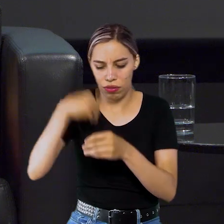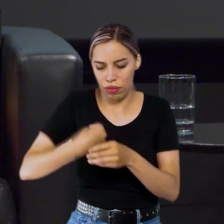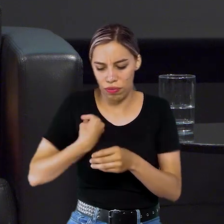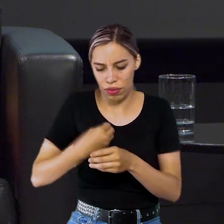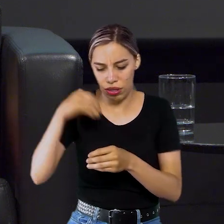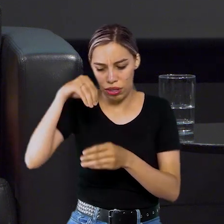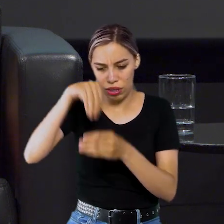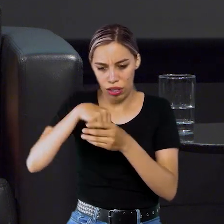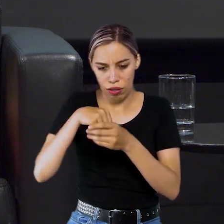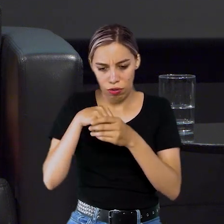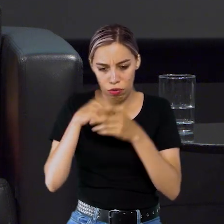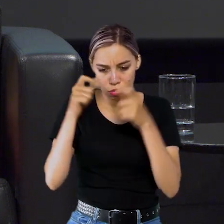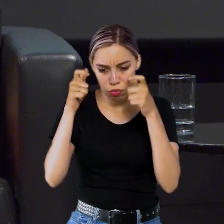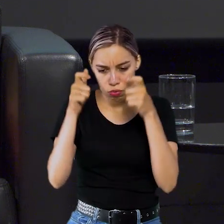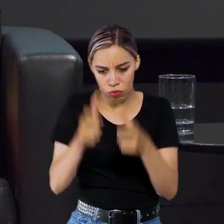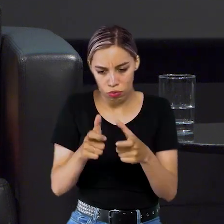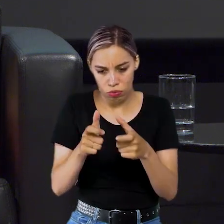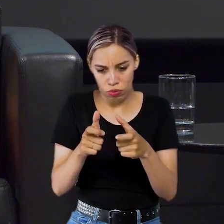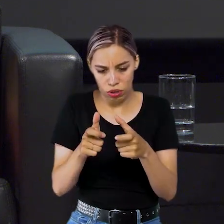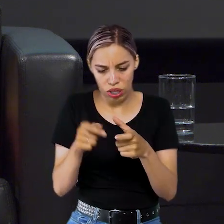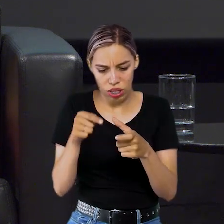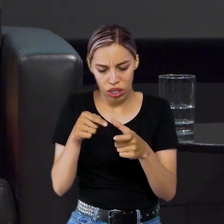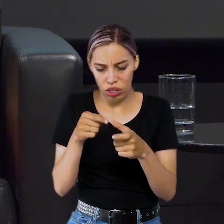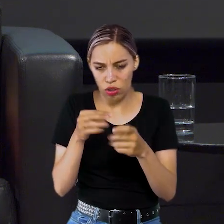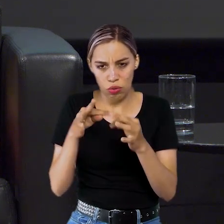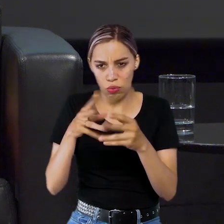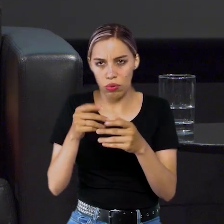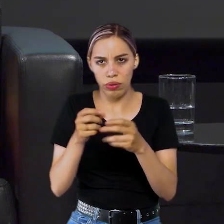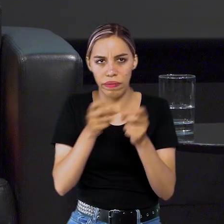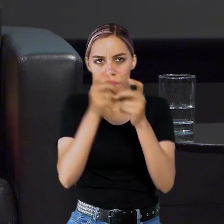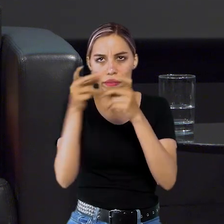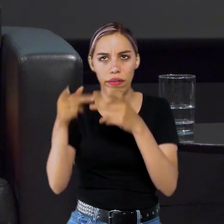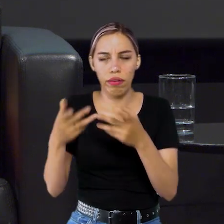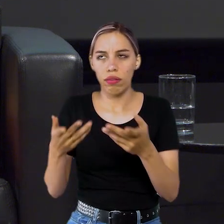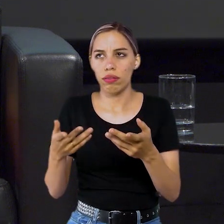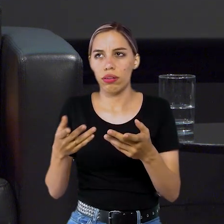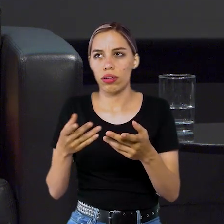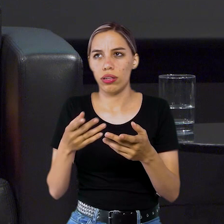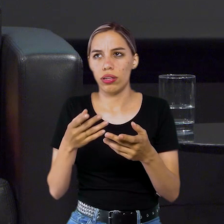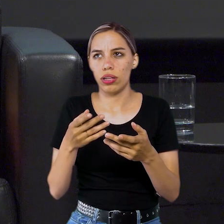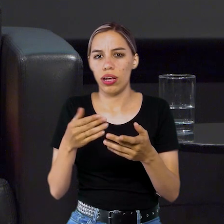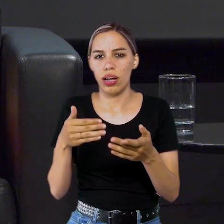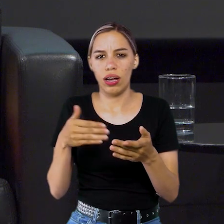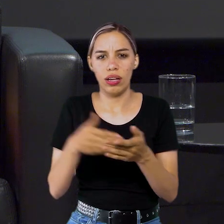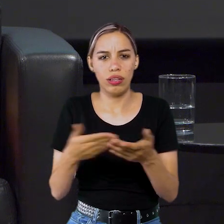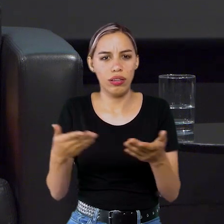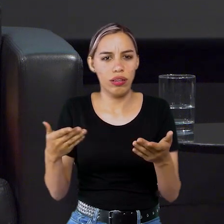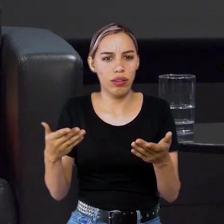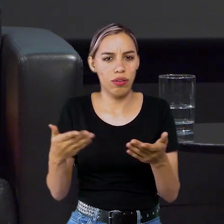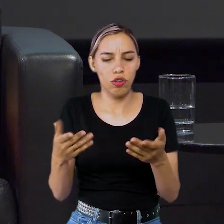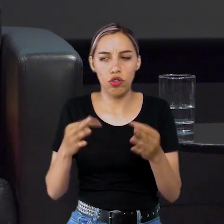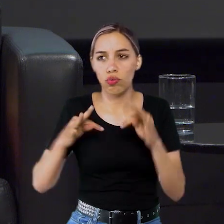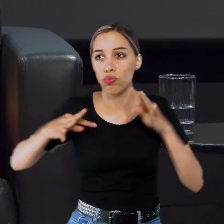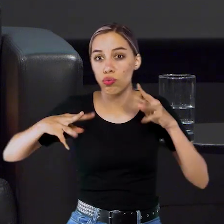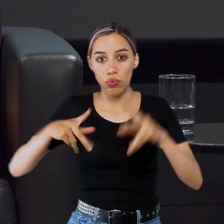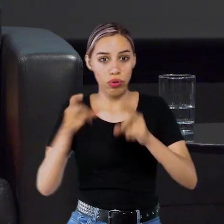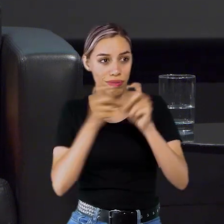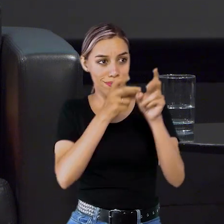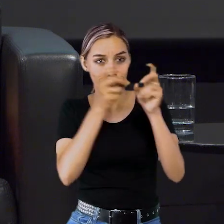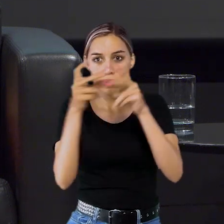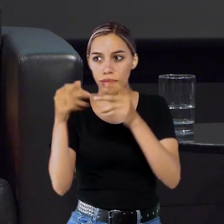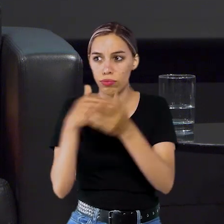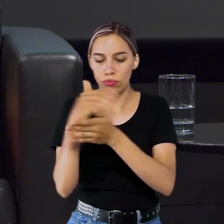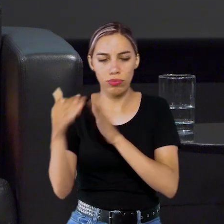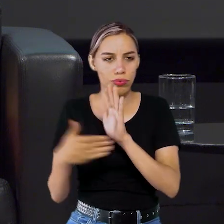desse espaço onde hoje tudo virou mercadoria. Até o carbono agora querem virar mercadoria, querem tudo virar